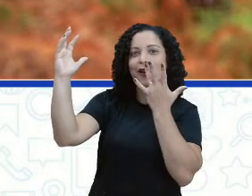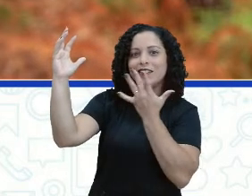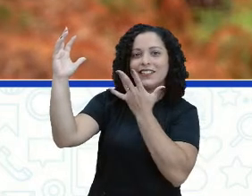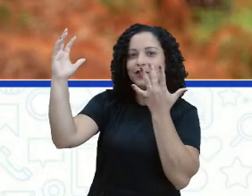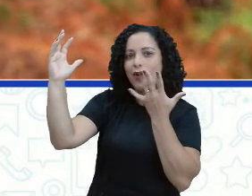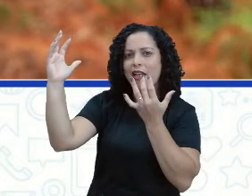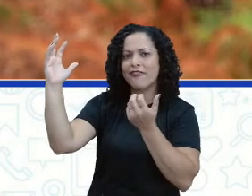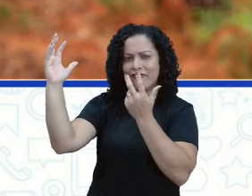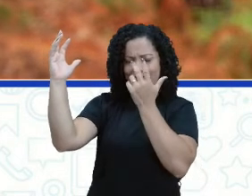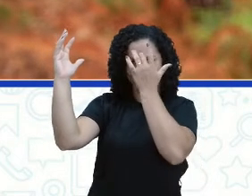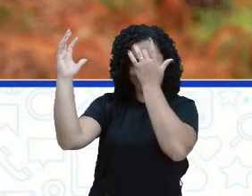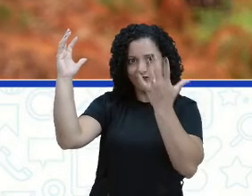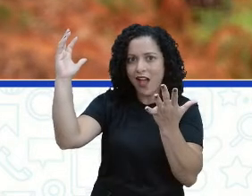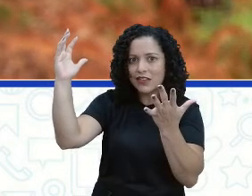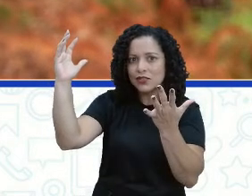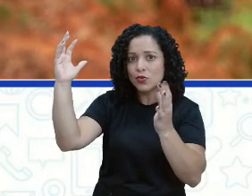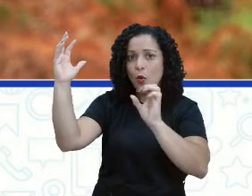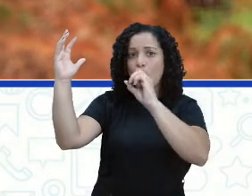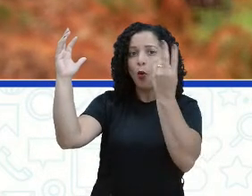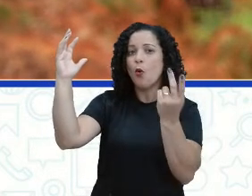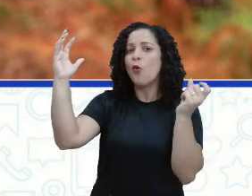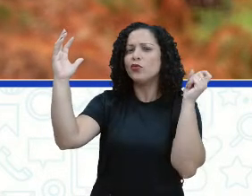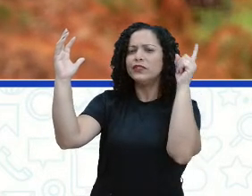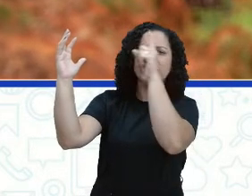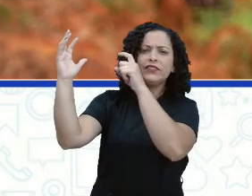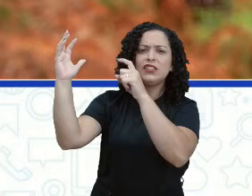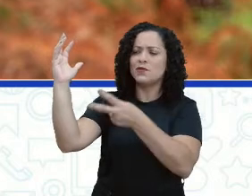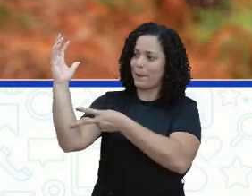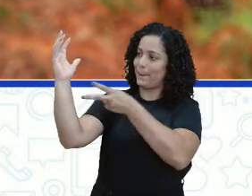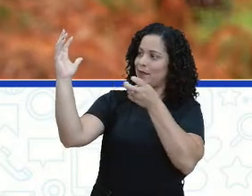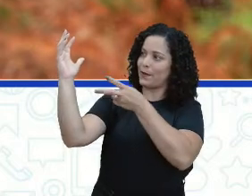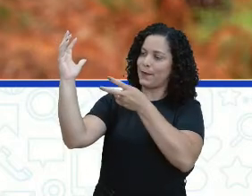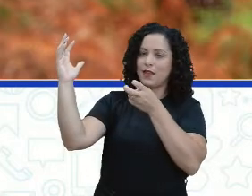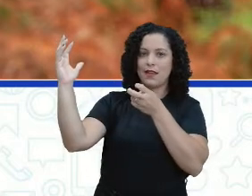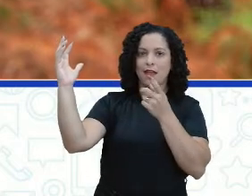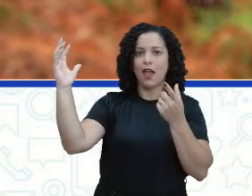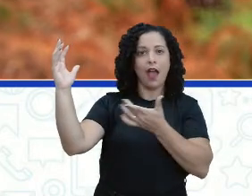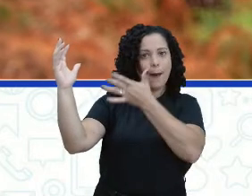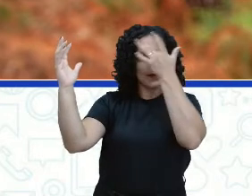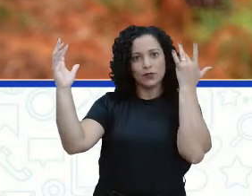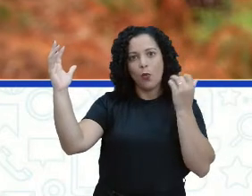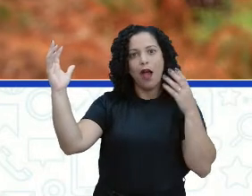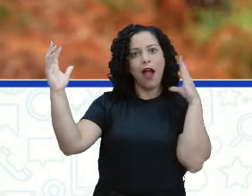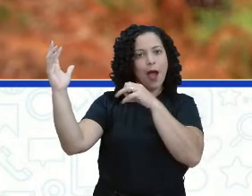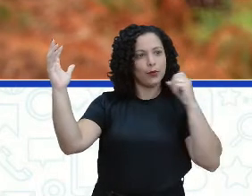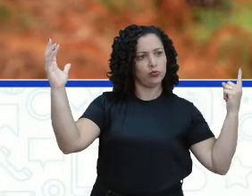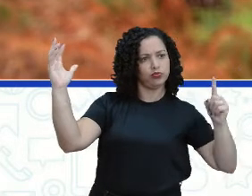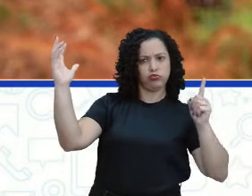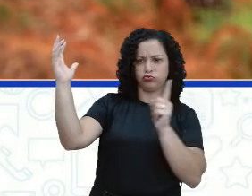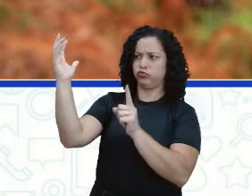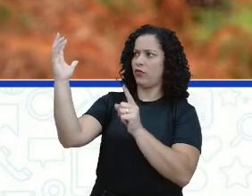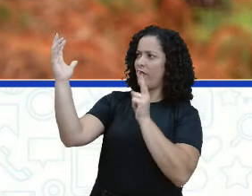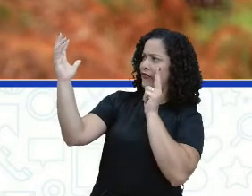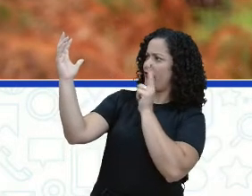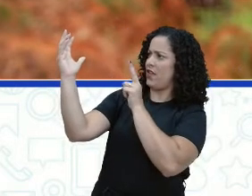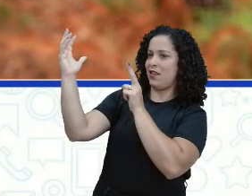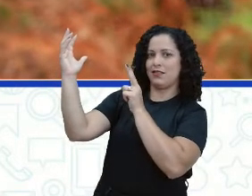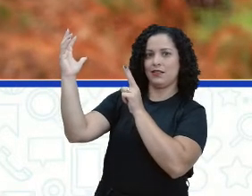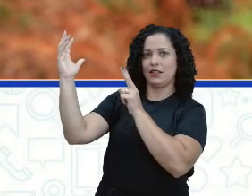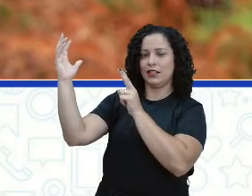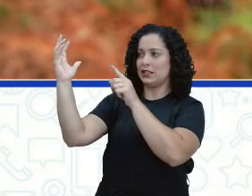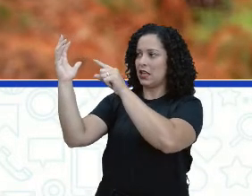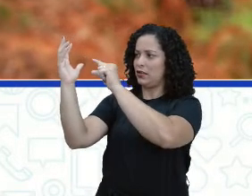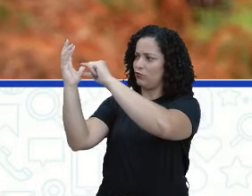seria fácil ou difícil de percebê-lo? A gente vai passando bem rapidinho. Se no tronco aí dessa árvore desenvolve aí um galinho,